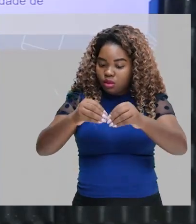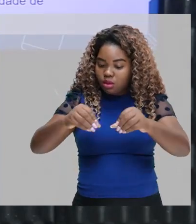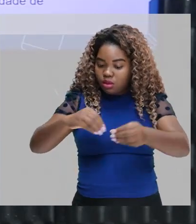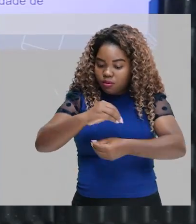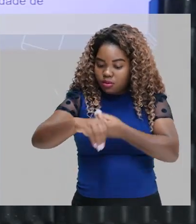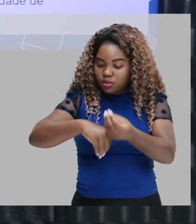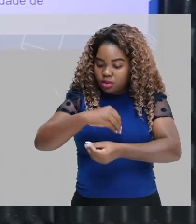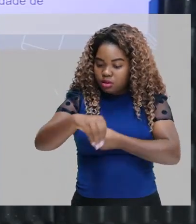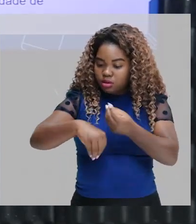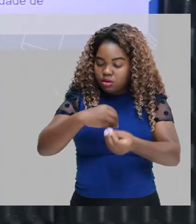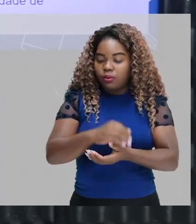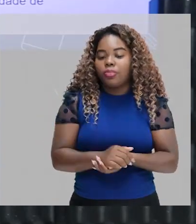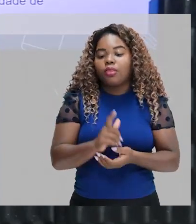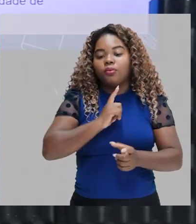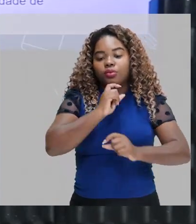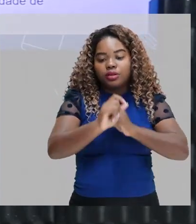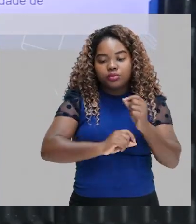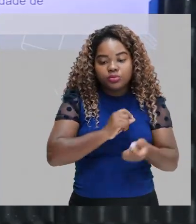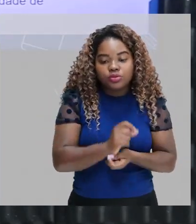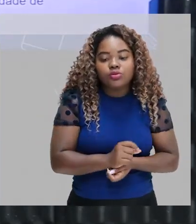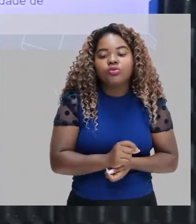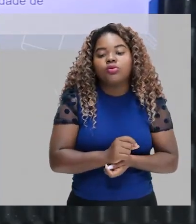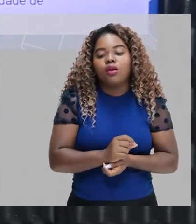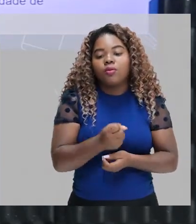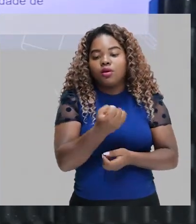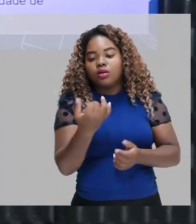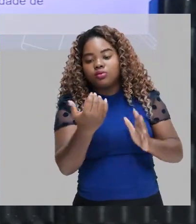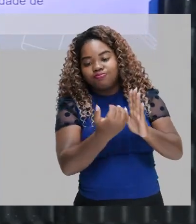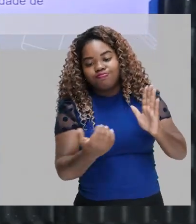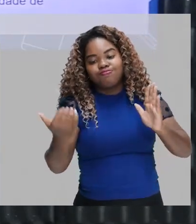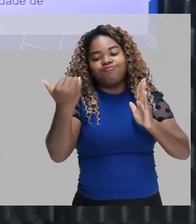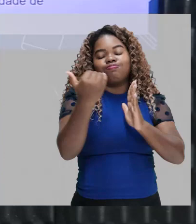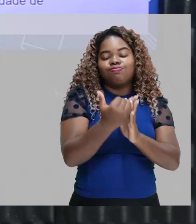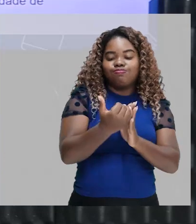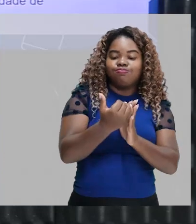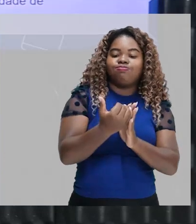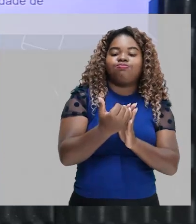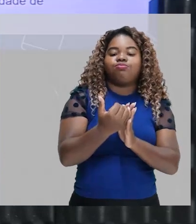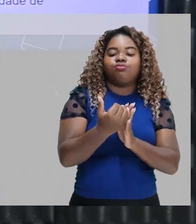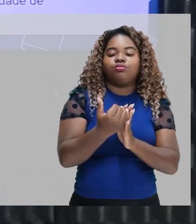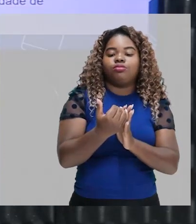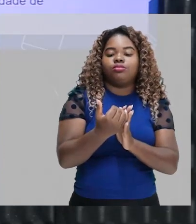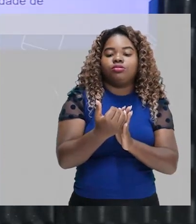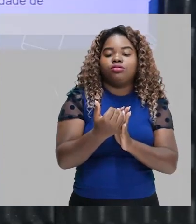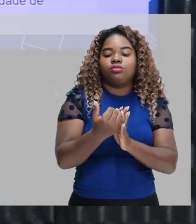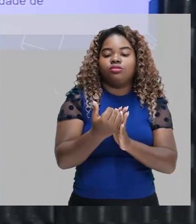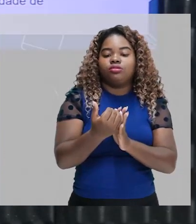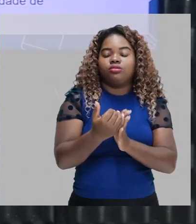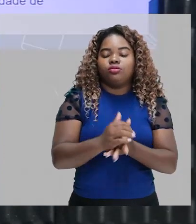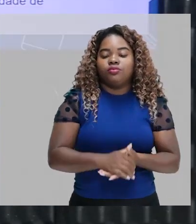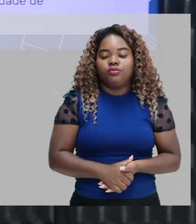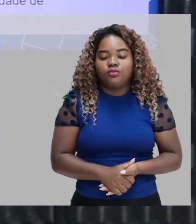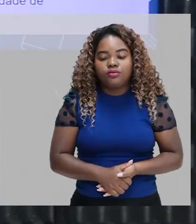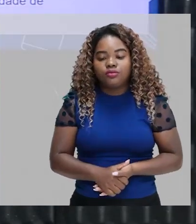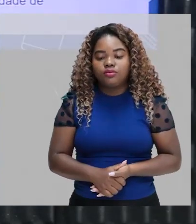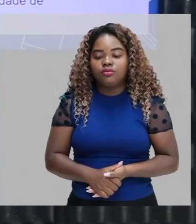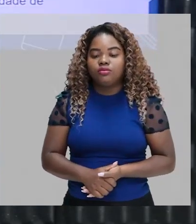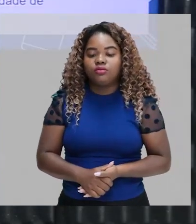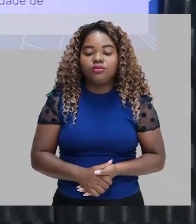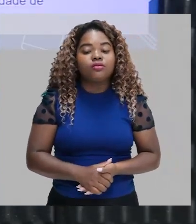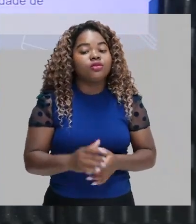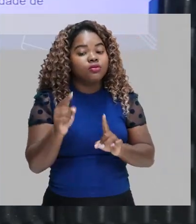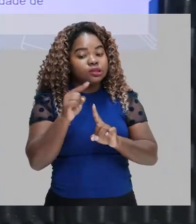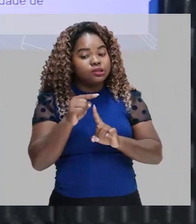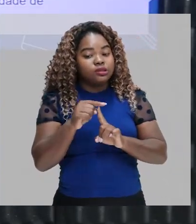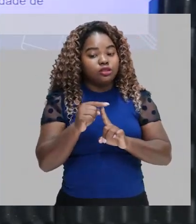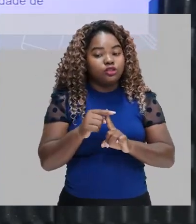eu vou ter uma quantidade superior, certo, ao coeficiente de solubilidade. Então, nessa